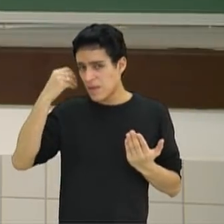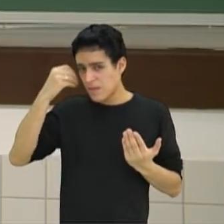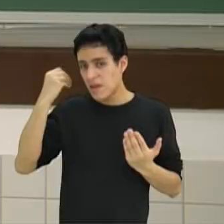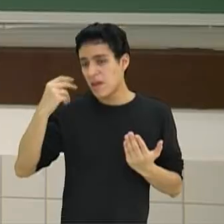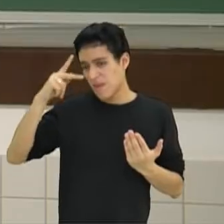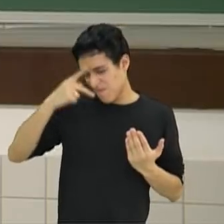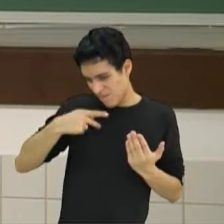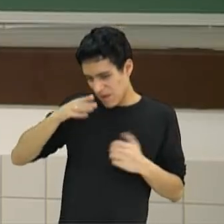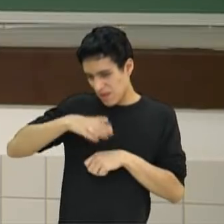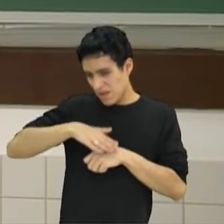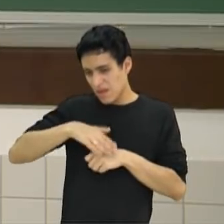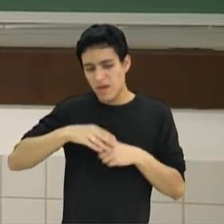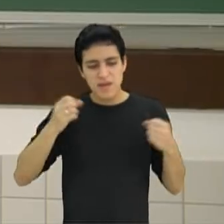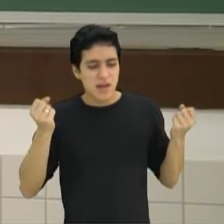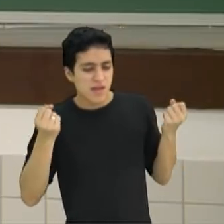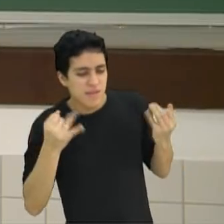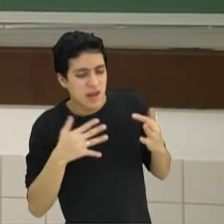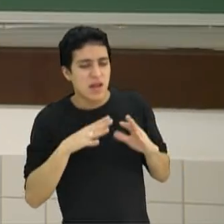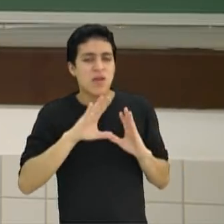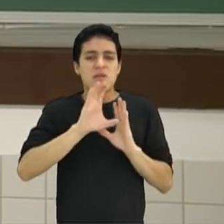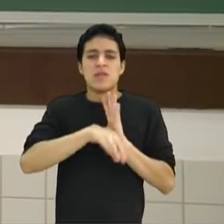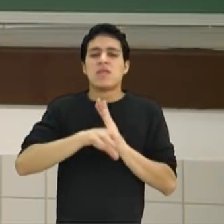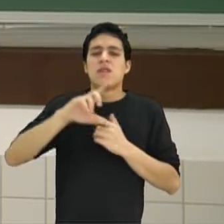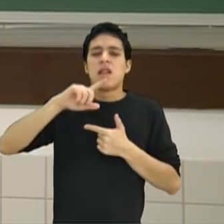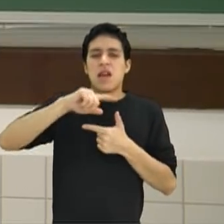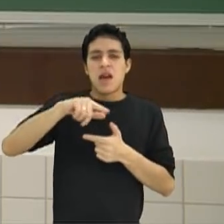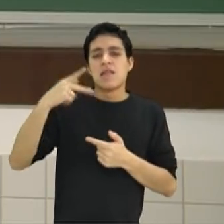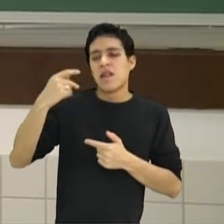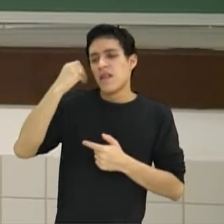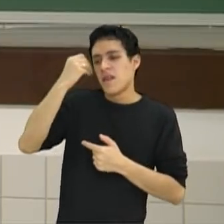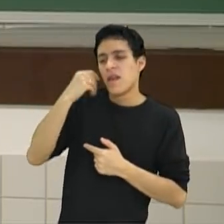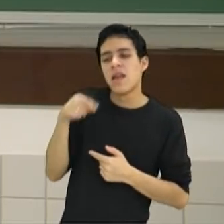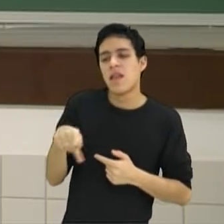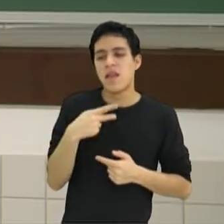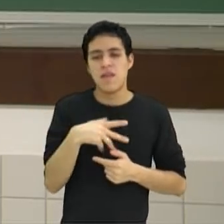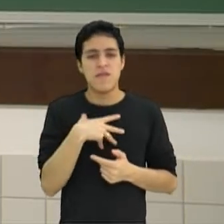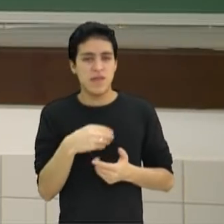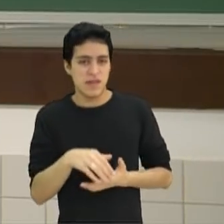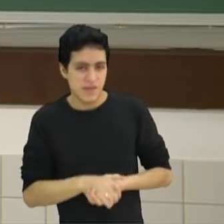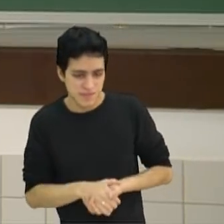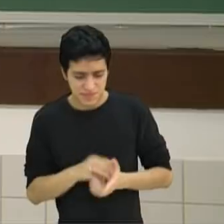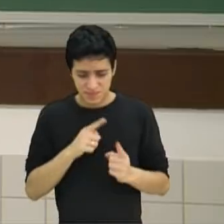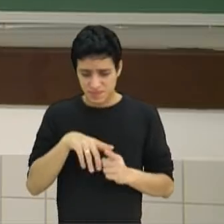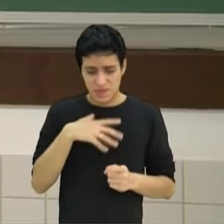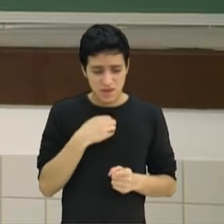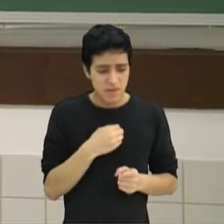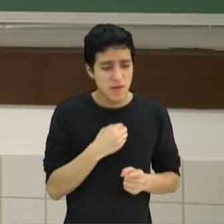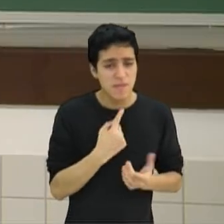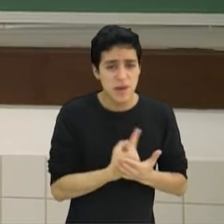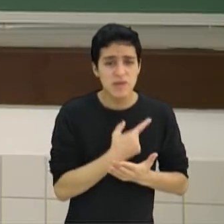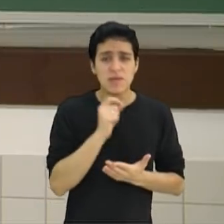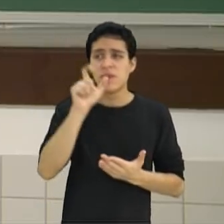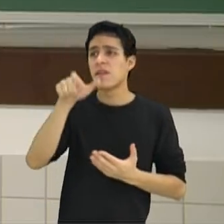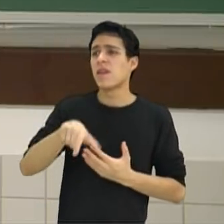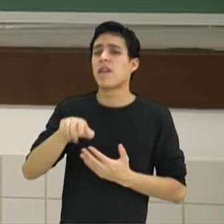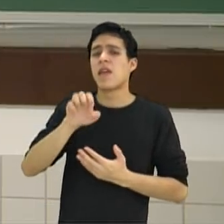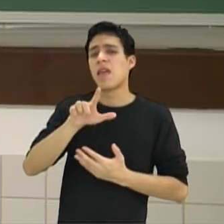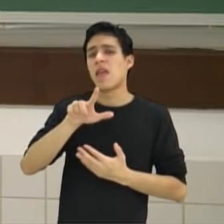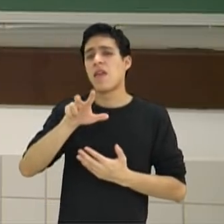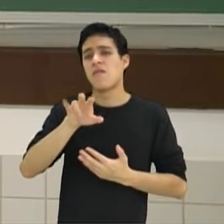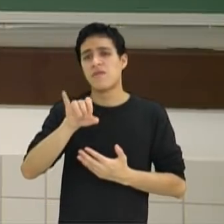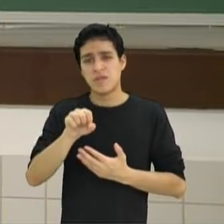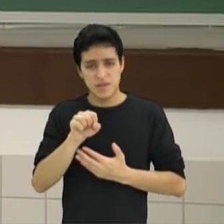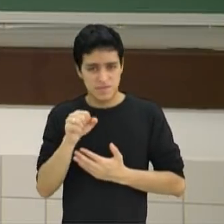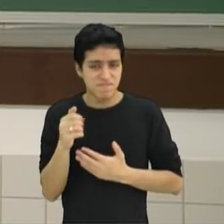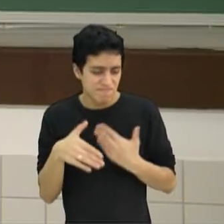introduzir a ideia de clássico, lembra? Ela fala da experiência que ela teve com o filho, que o filho gostaria de saber quem era Elvis Presley, e a